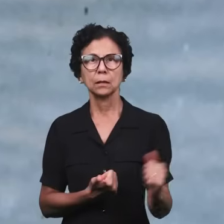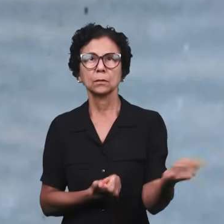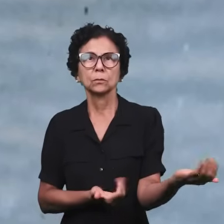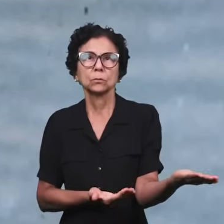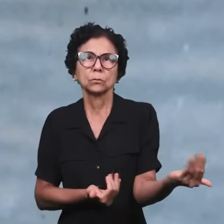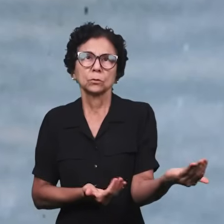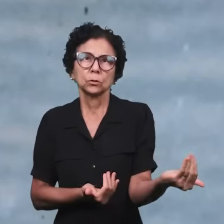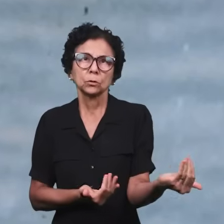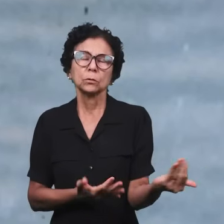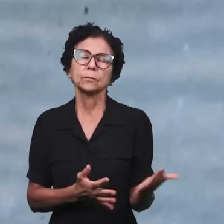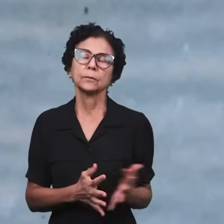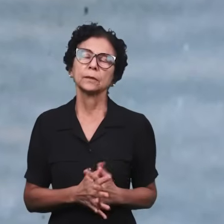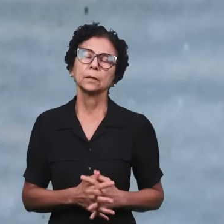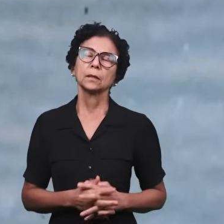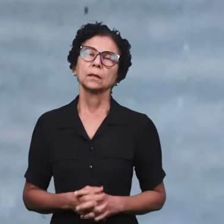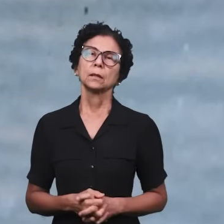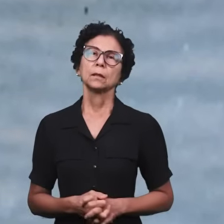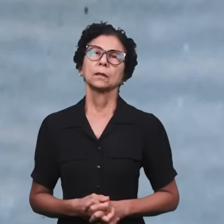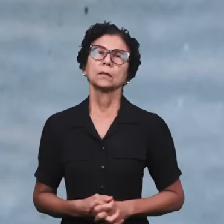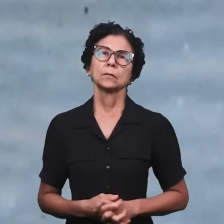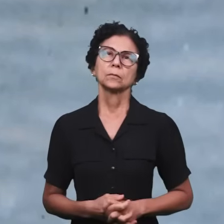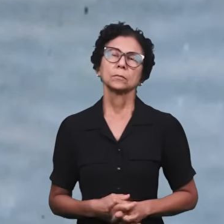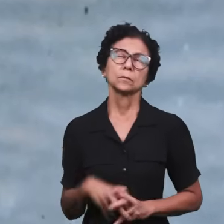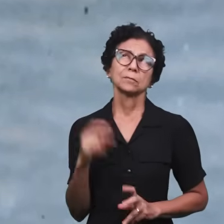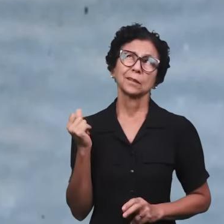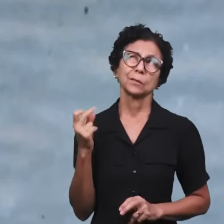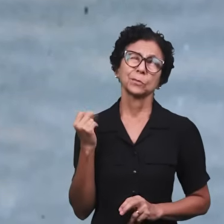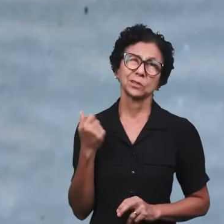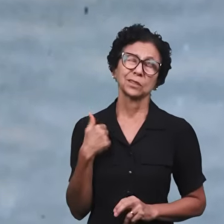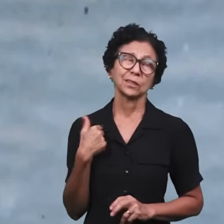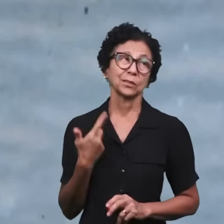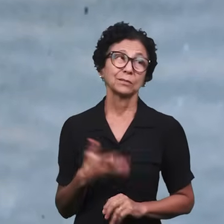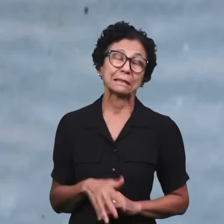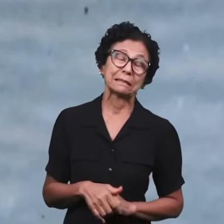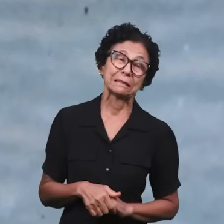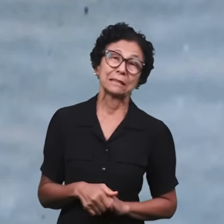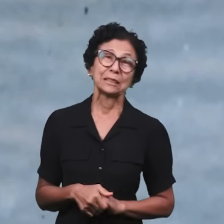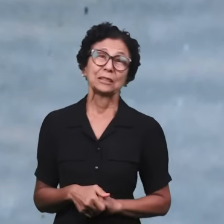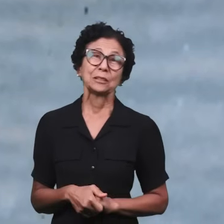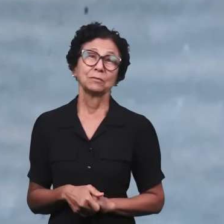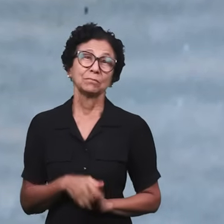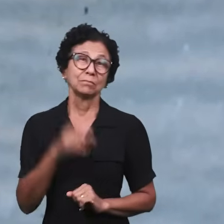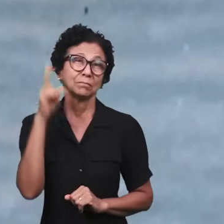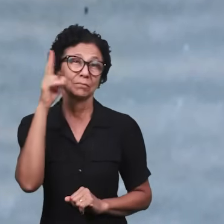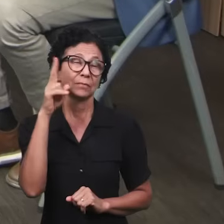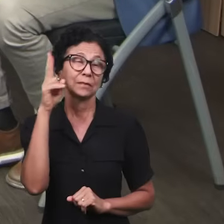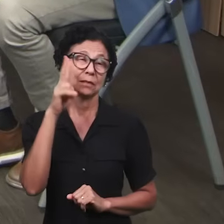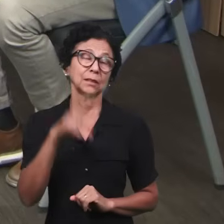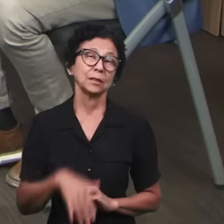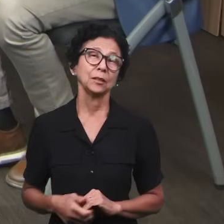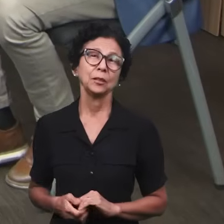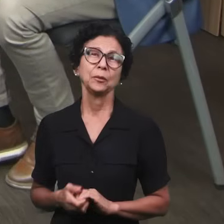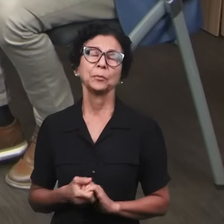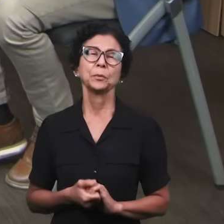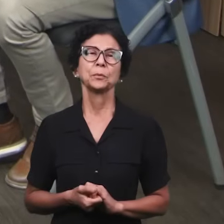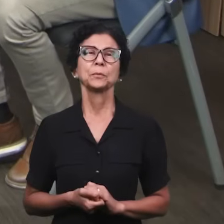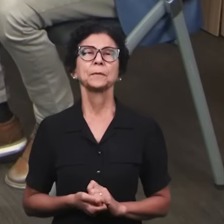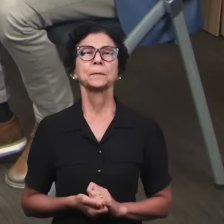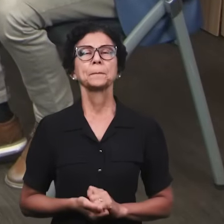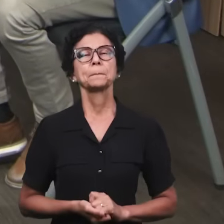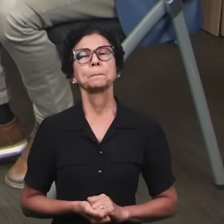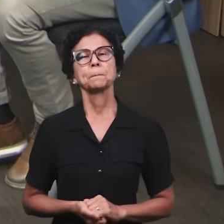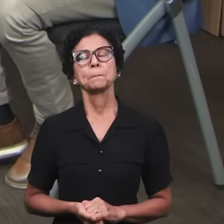bom eu ainda estar lembrando disso, né? Já faz tempo, eu me lembro de quando eu estava fazendo